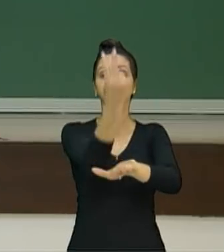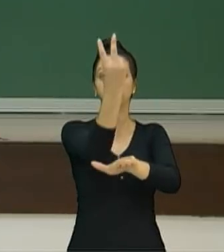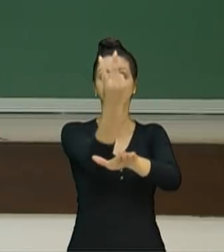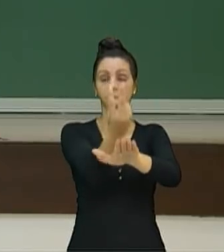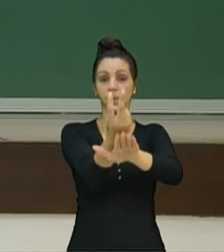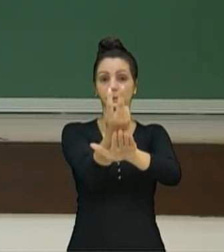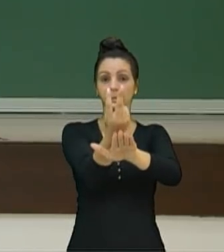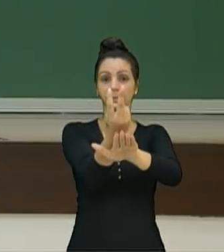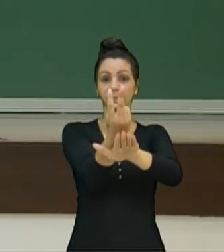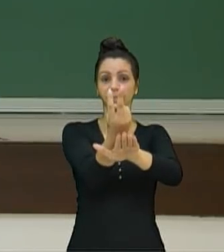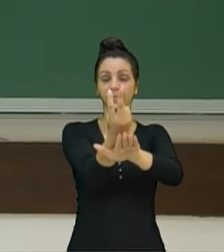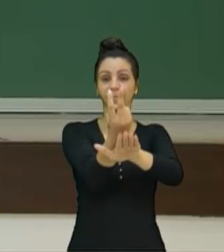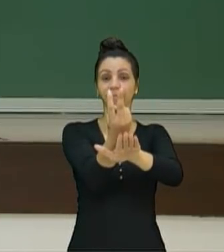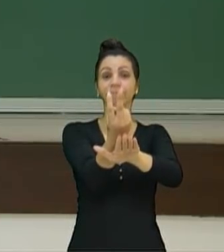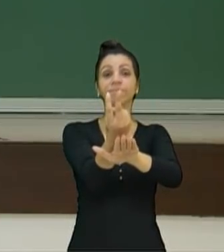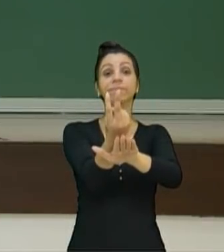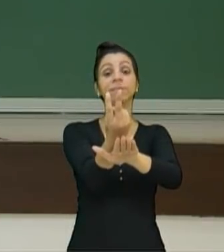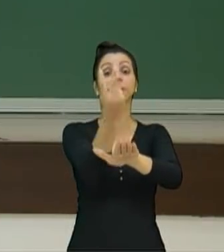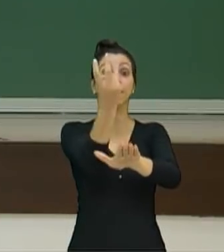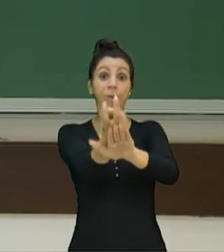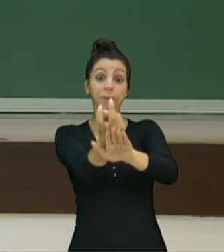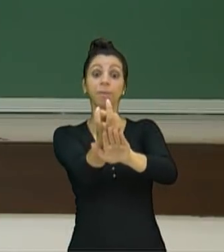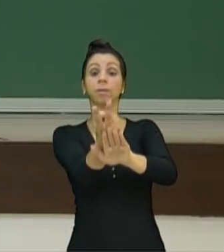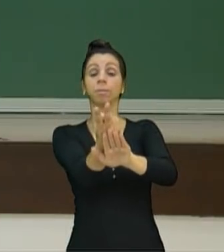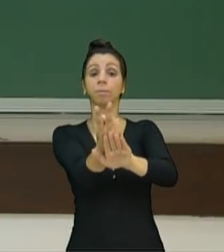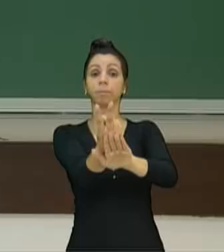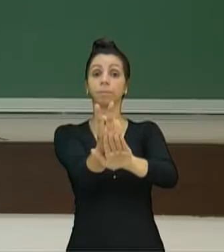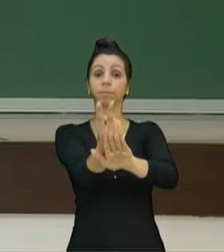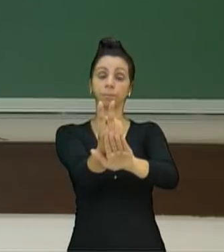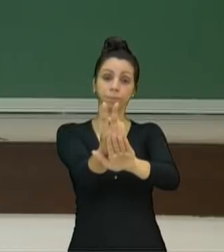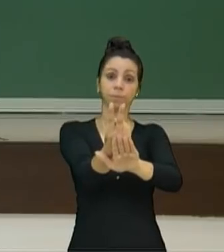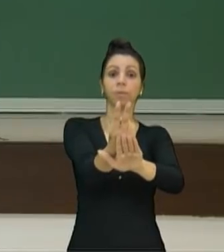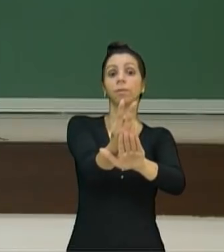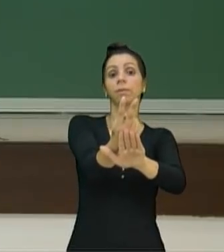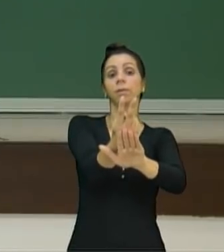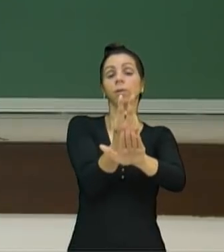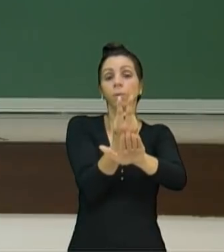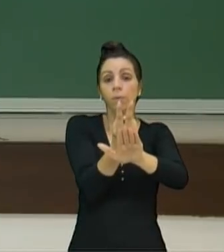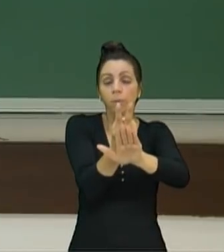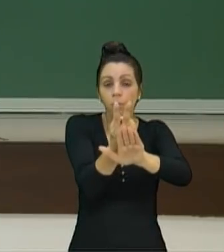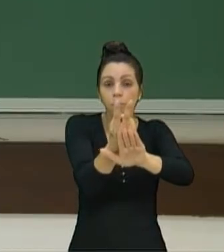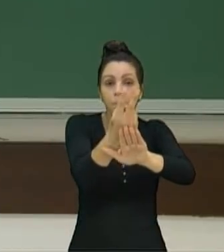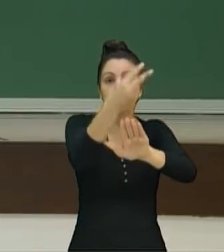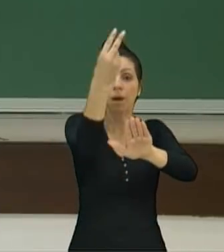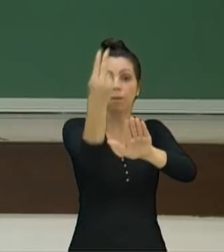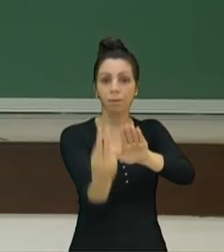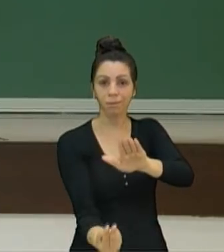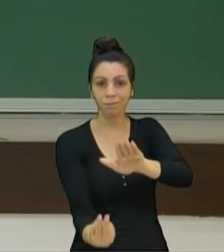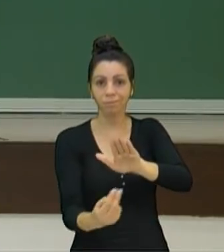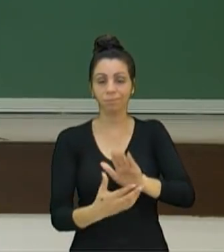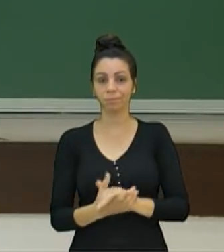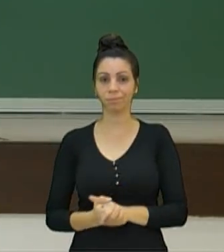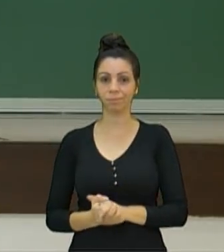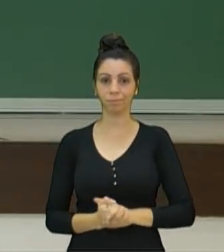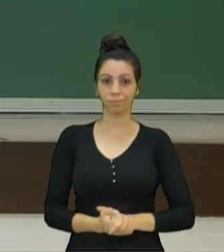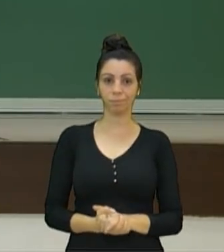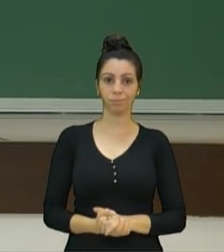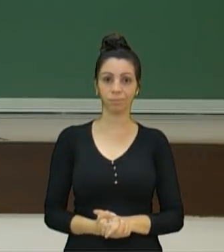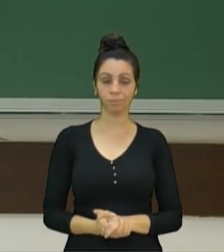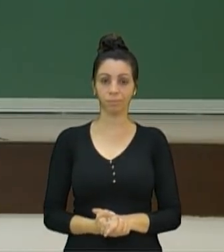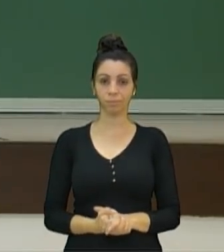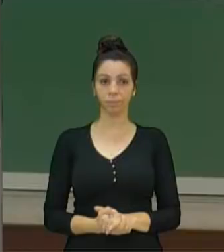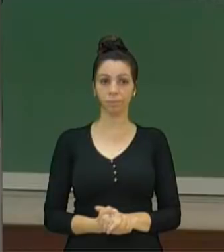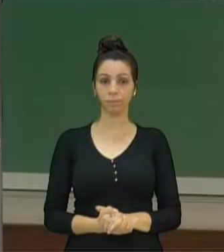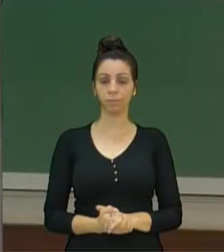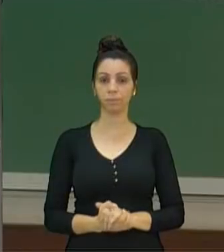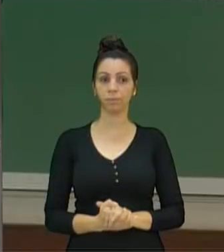famosa bananeira. E a partir dessa posição é que ele vai executar o seu salto. Os estilos